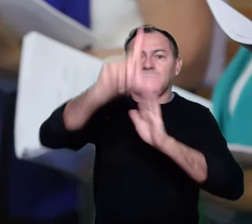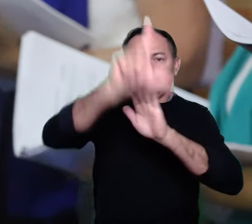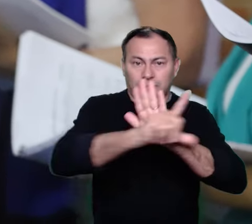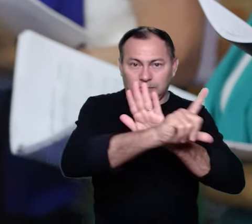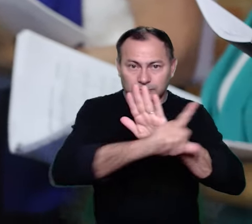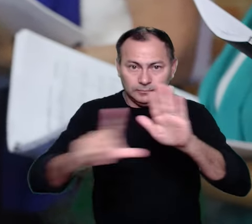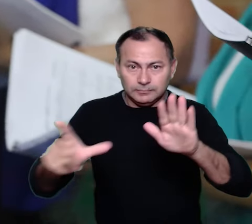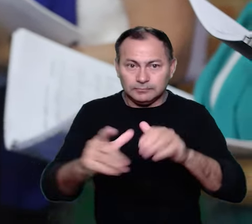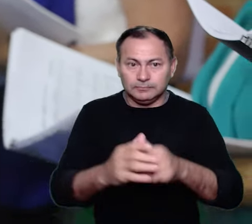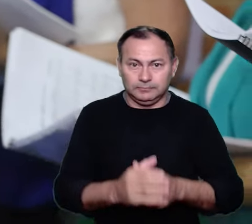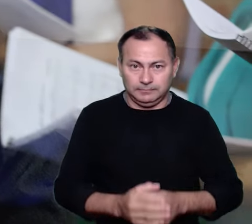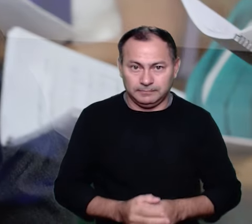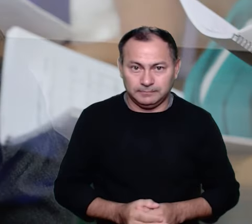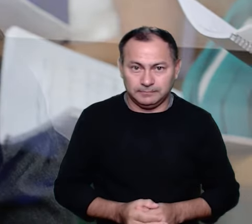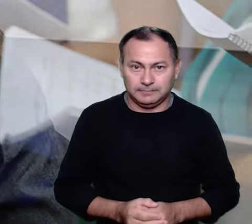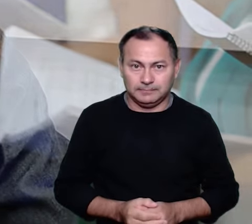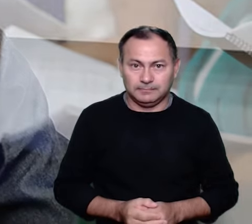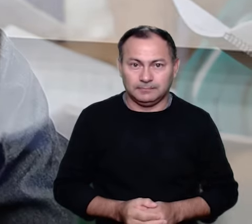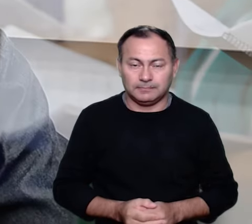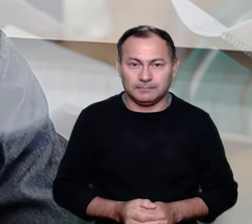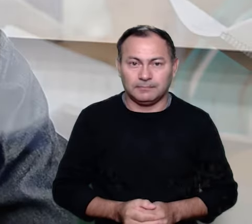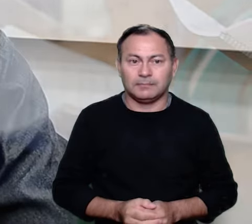regentes litúrgicos.